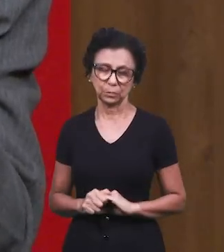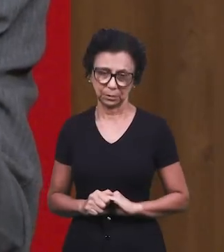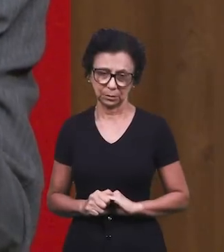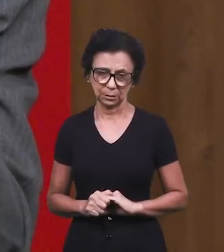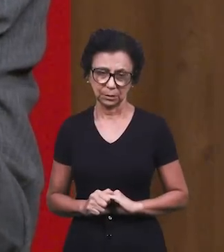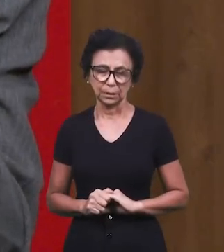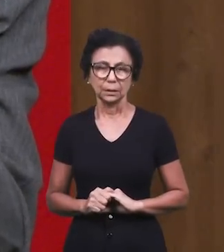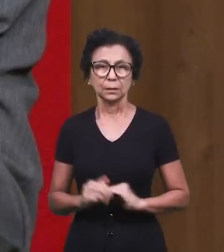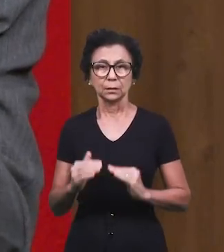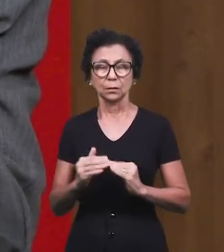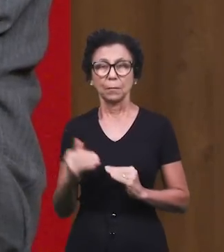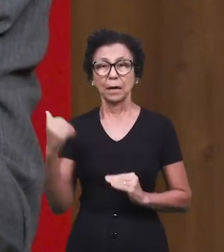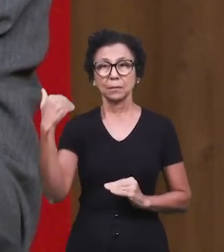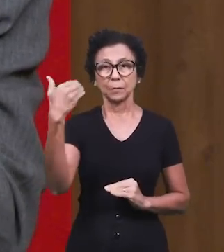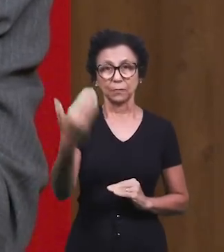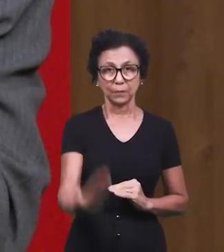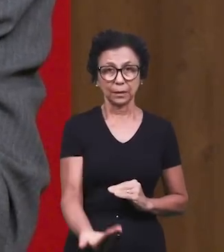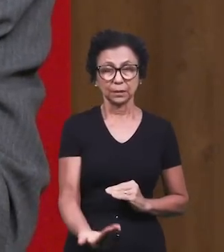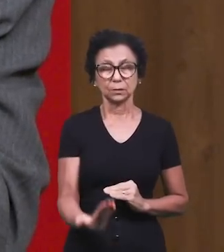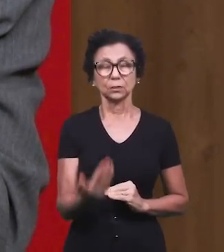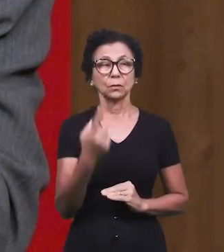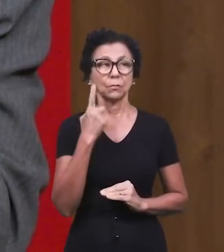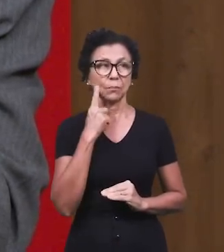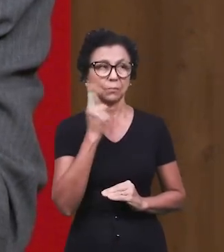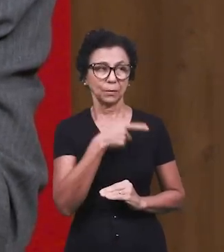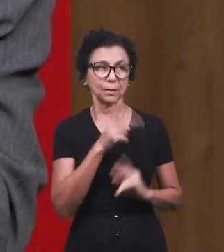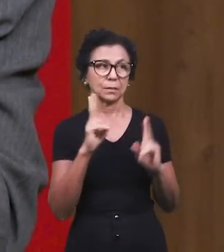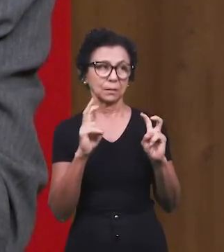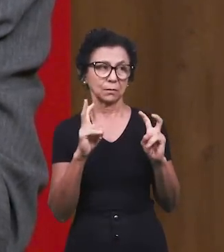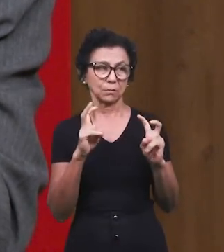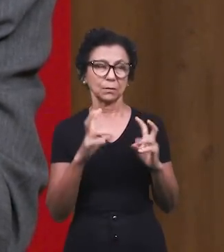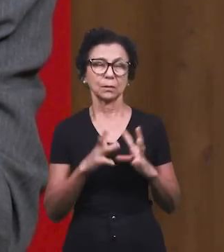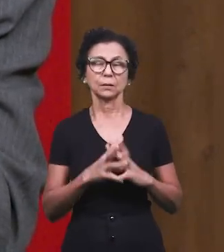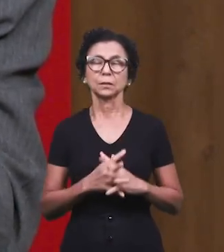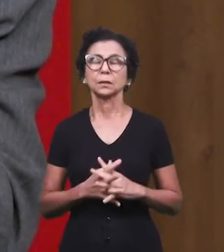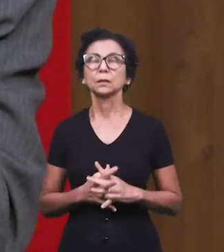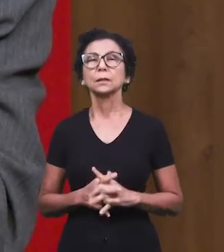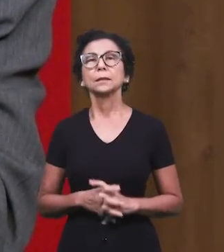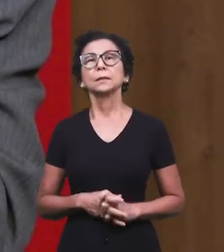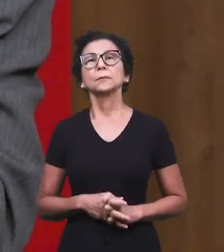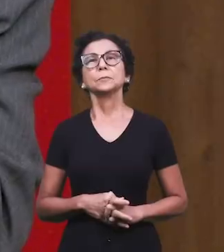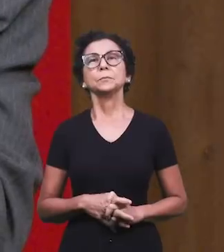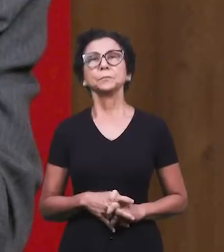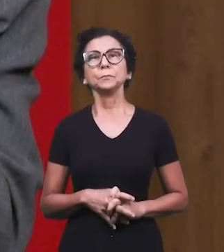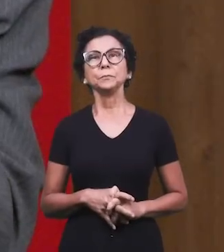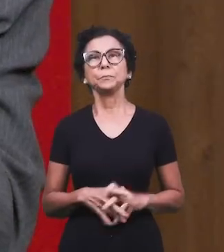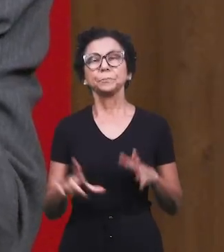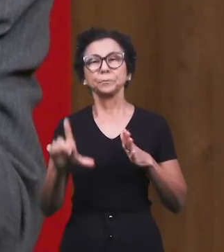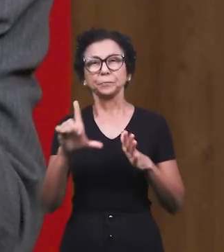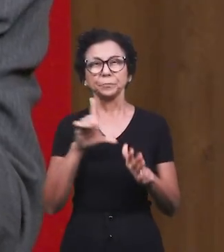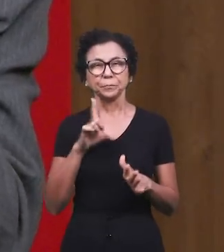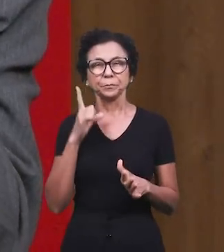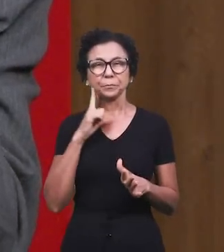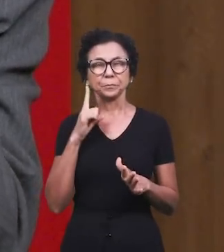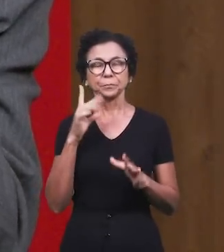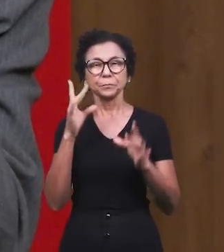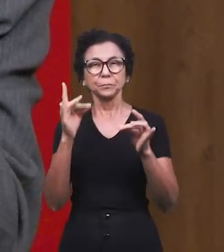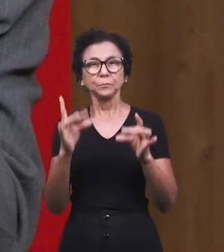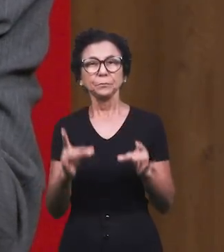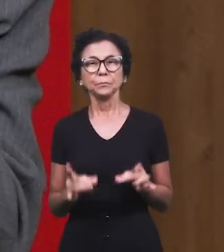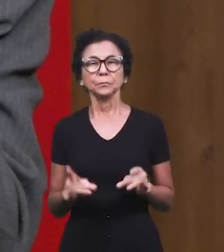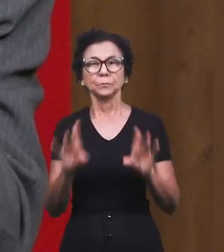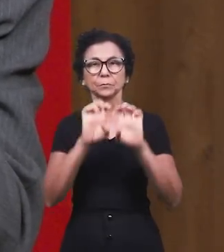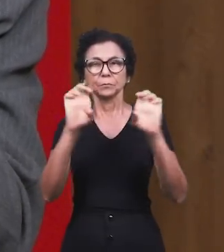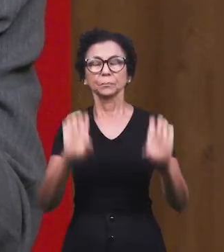vamos precisar falar sobre isso aí. Mas ainda, nós tínhamos que ver alguns detalhes ainda da estrutura do